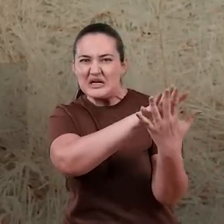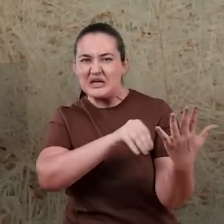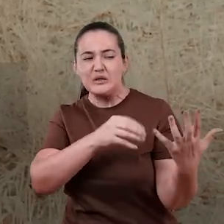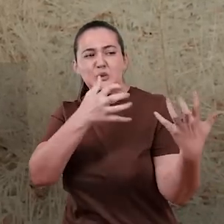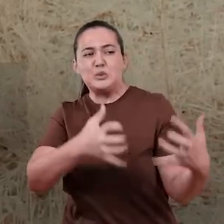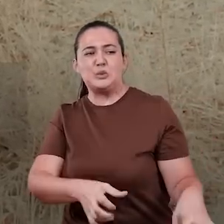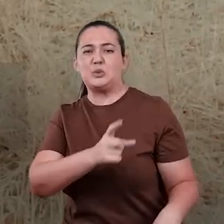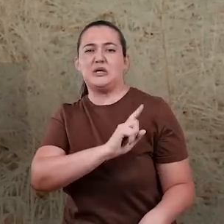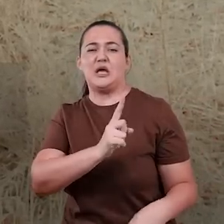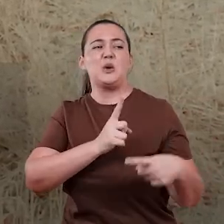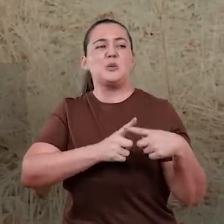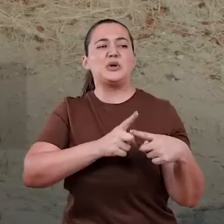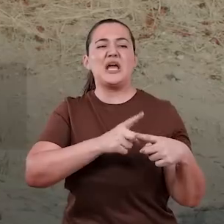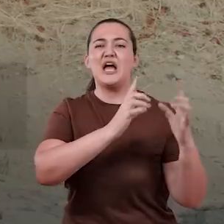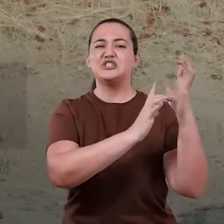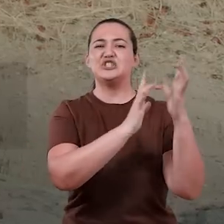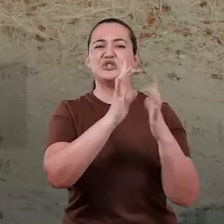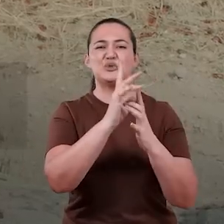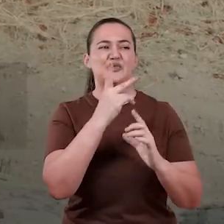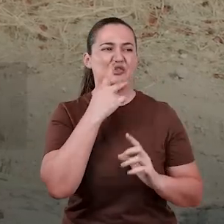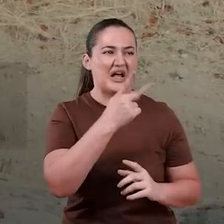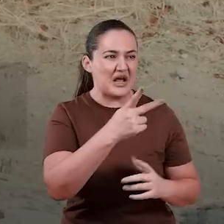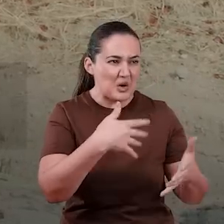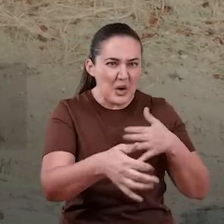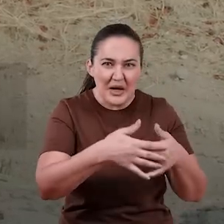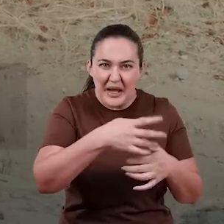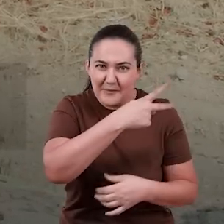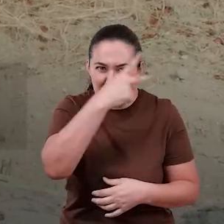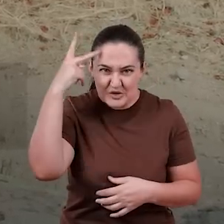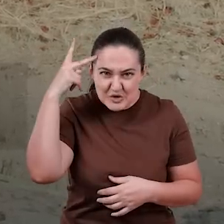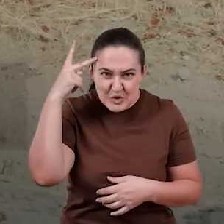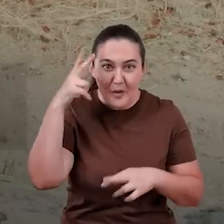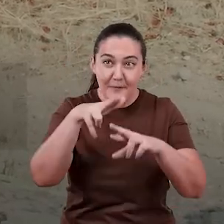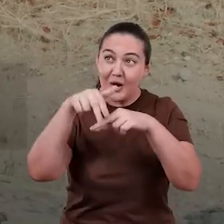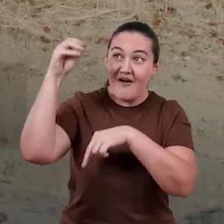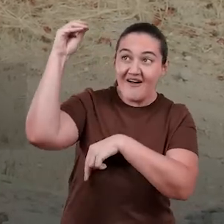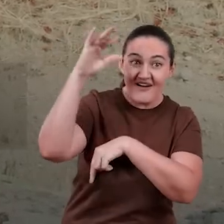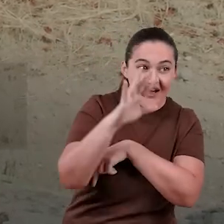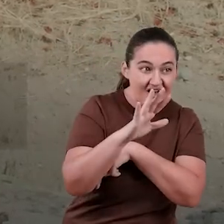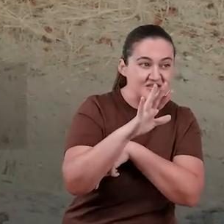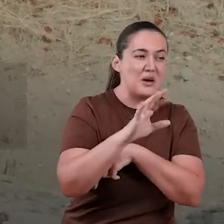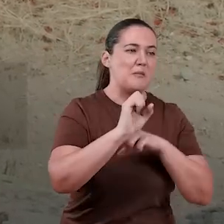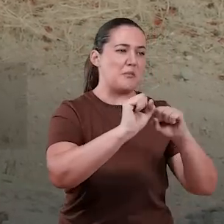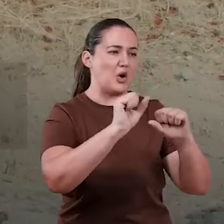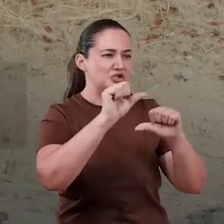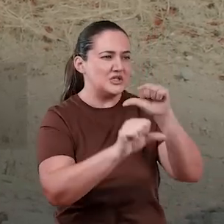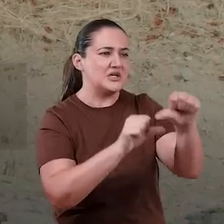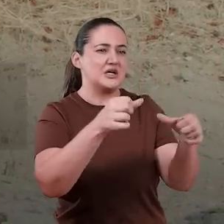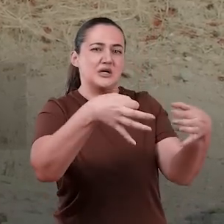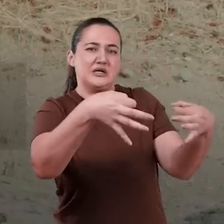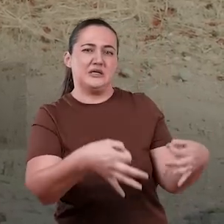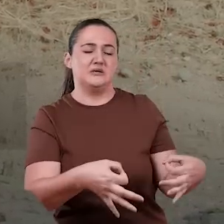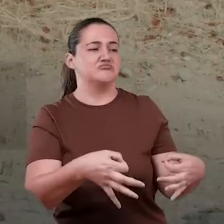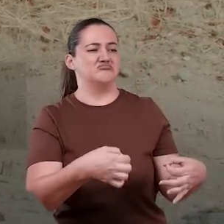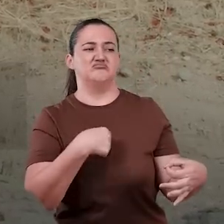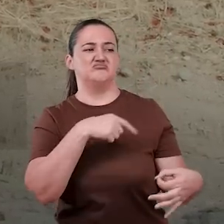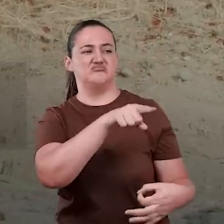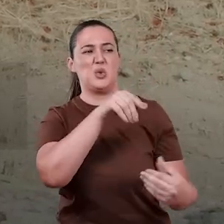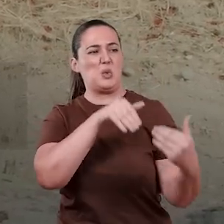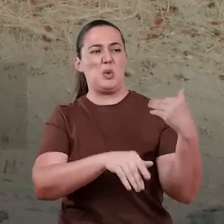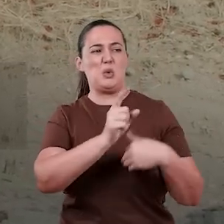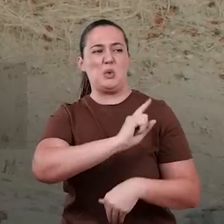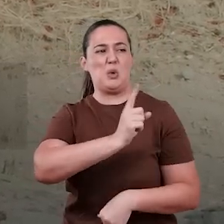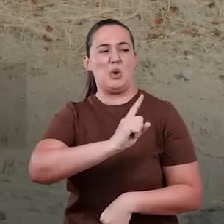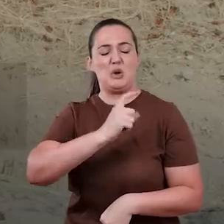da pregação de Jesus, dizendo que qualquer homem, por sua graça, poderia ser um homem virtuoso. E na compreensão